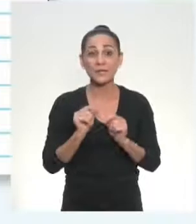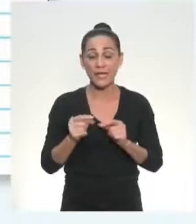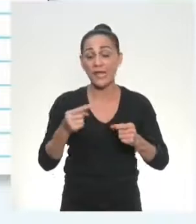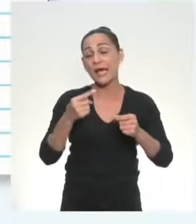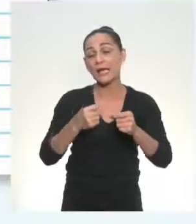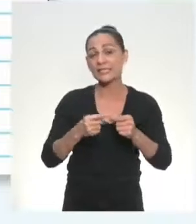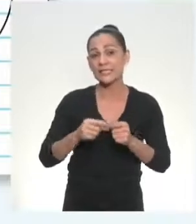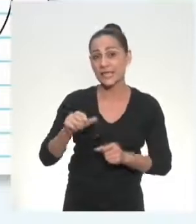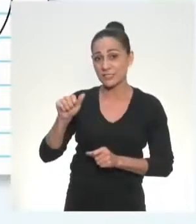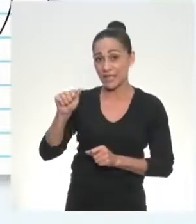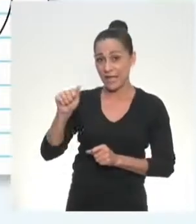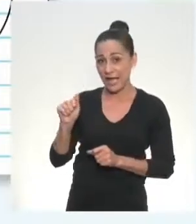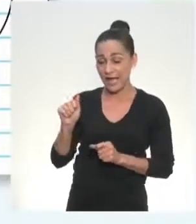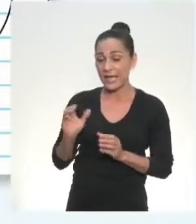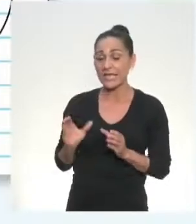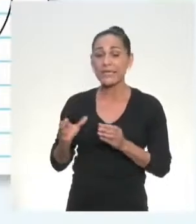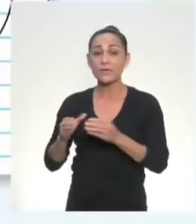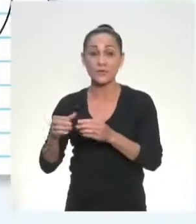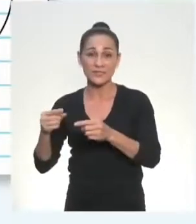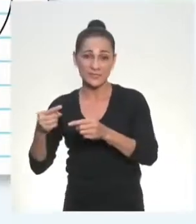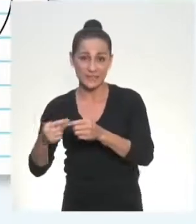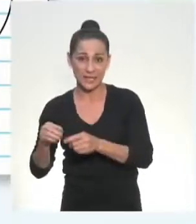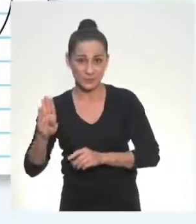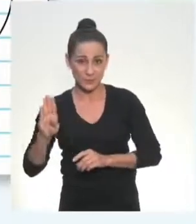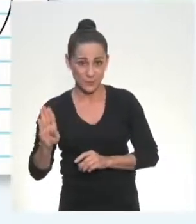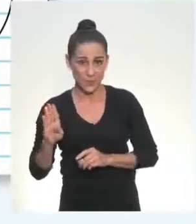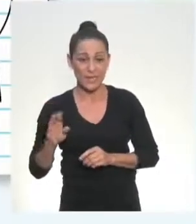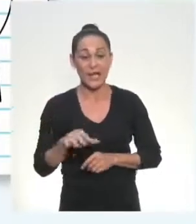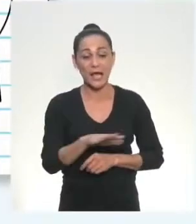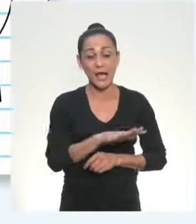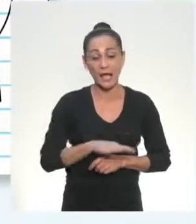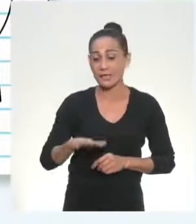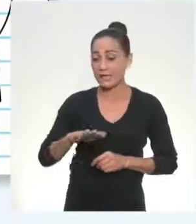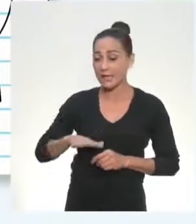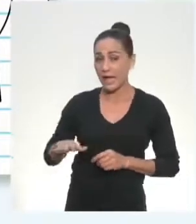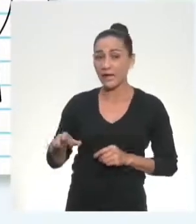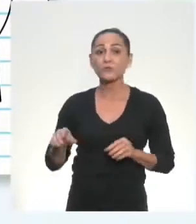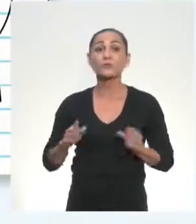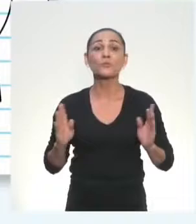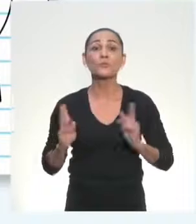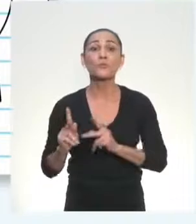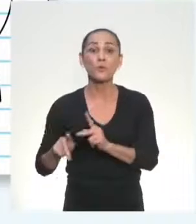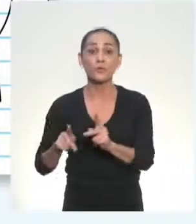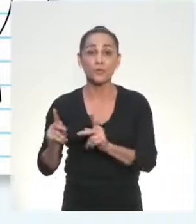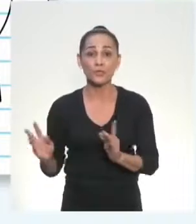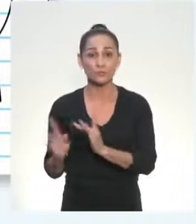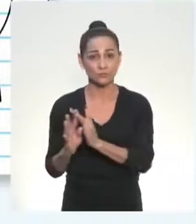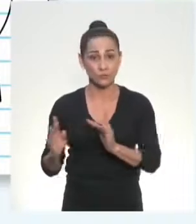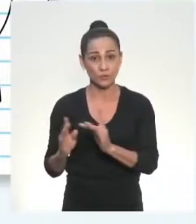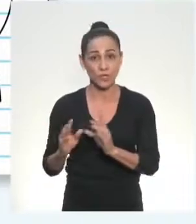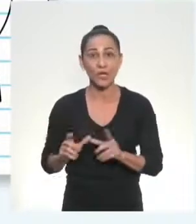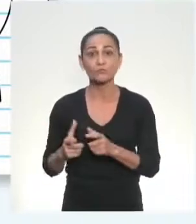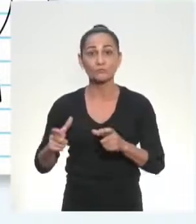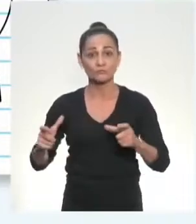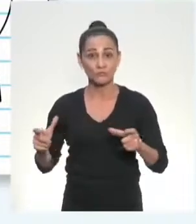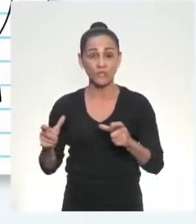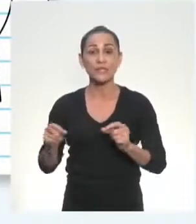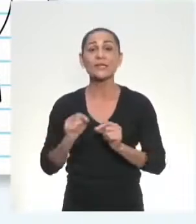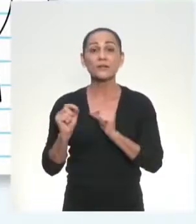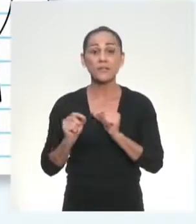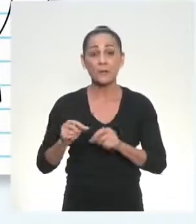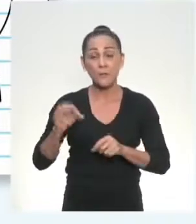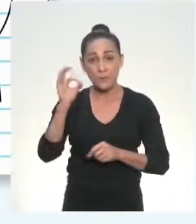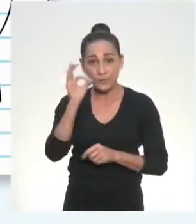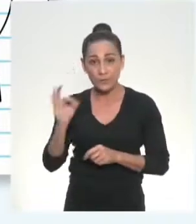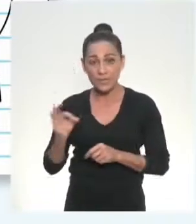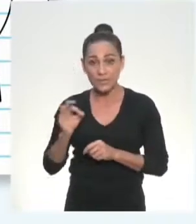cidade A e uma cidade B. Basicamente, existe entre a população total que estuda e ou trabalha de A uma alta